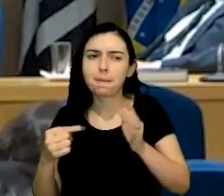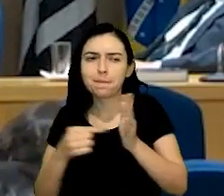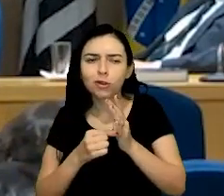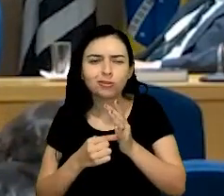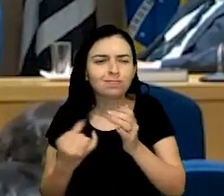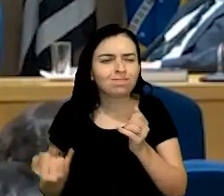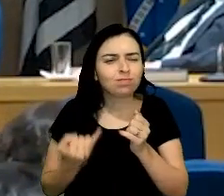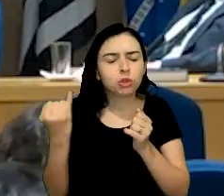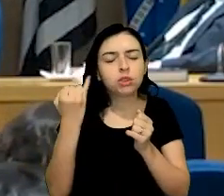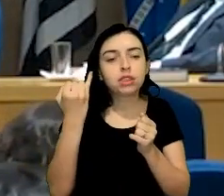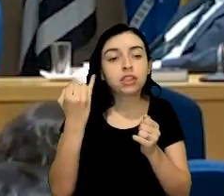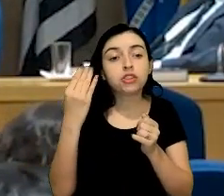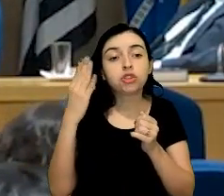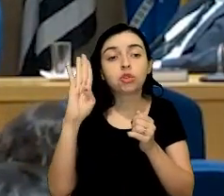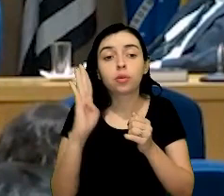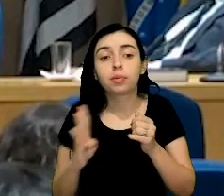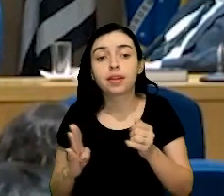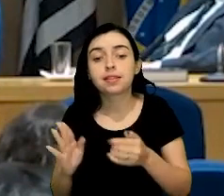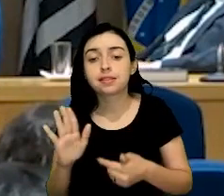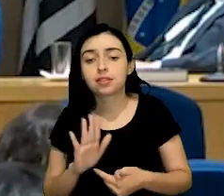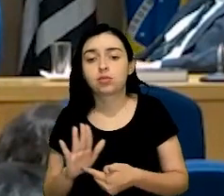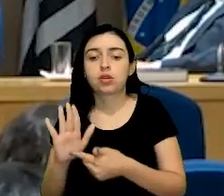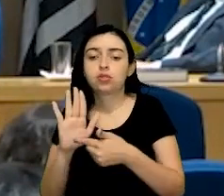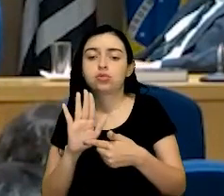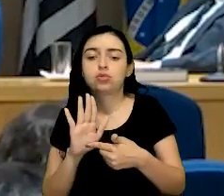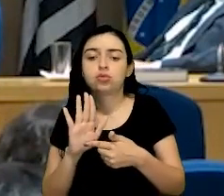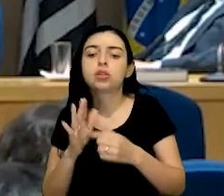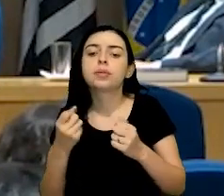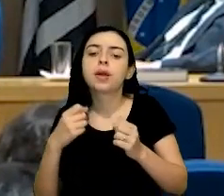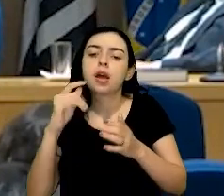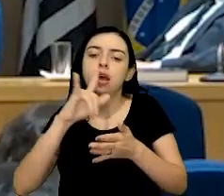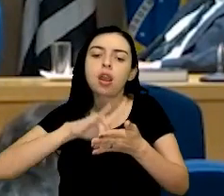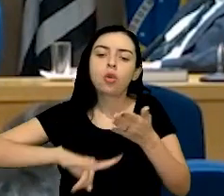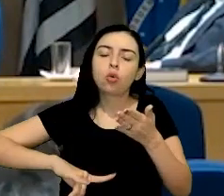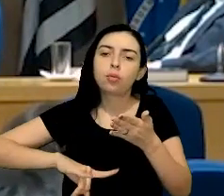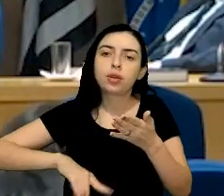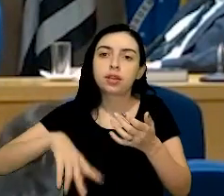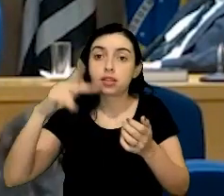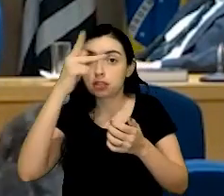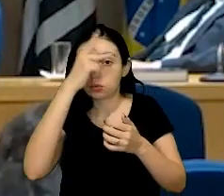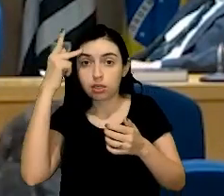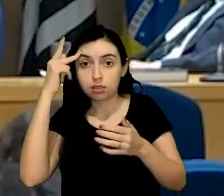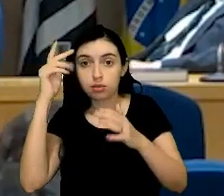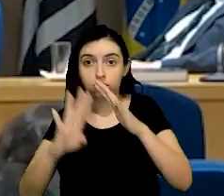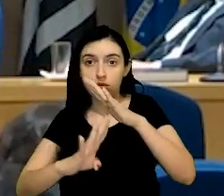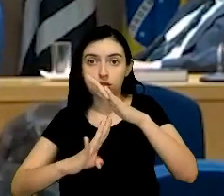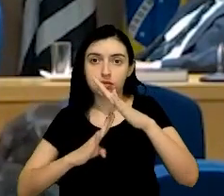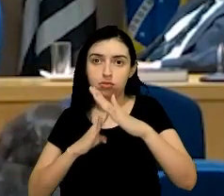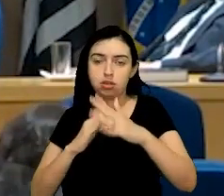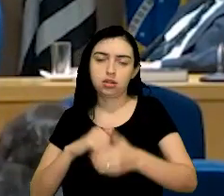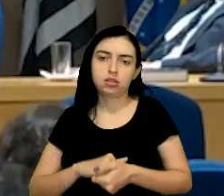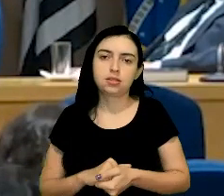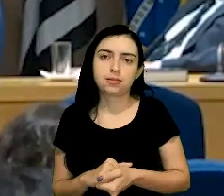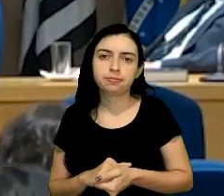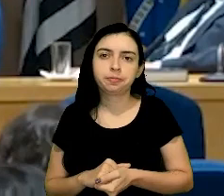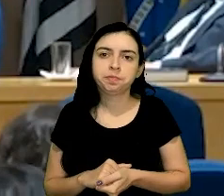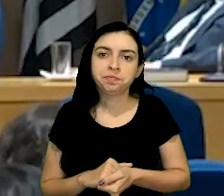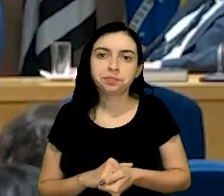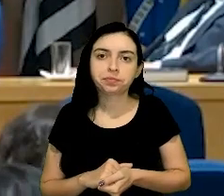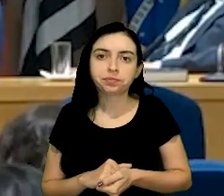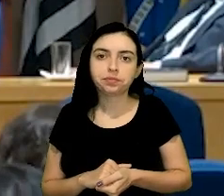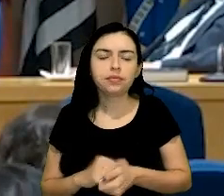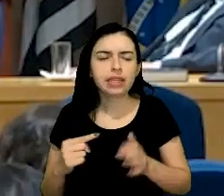Brasil oferece a possibilidade de documentação desses imigrantes. Tá? Então, esse ponto ele